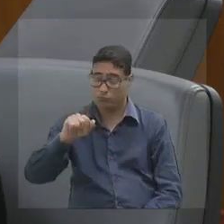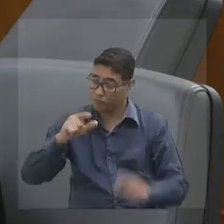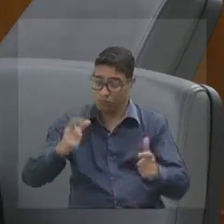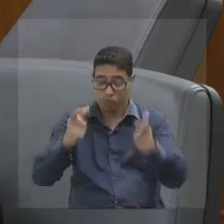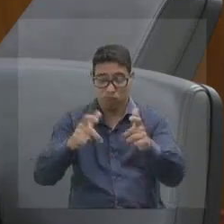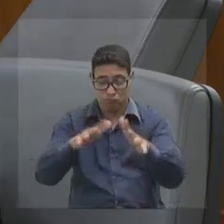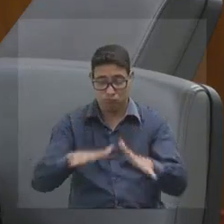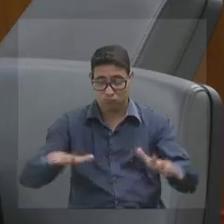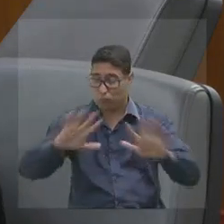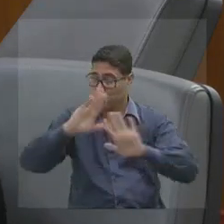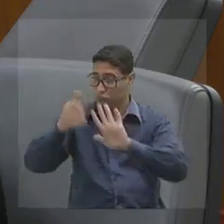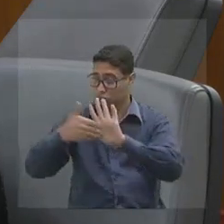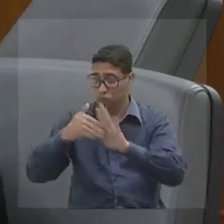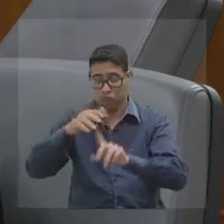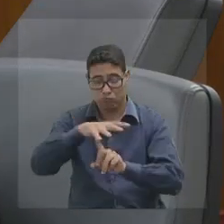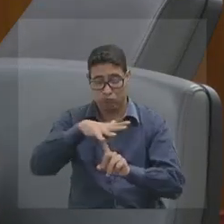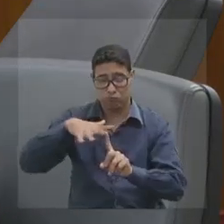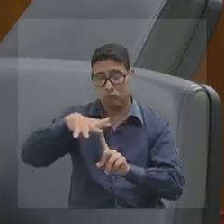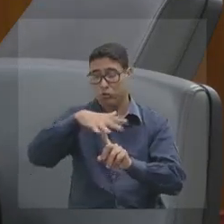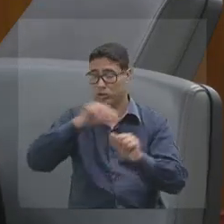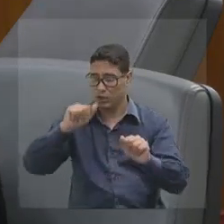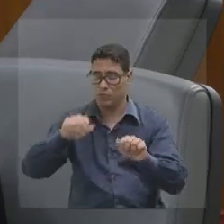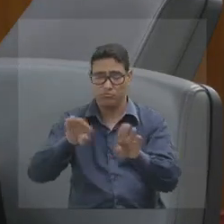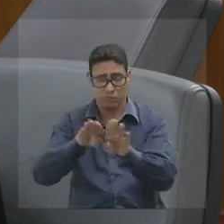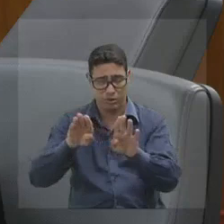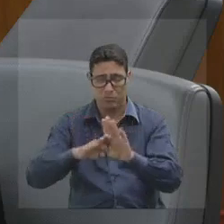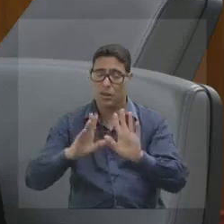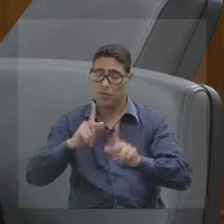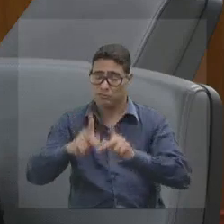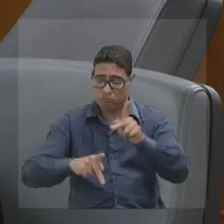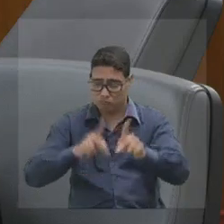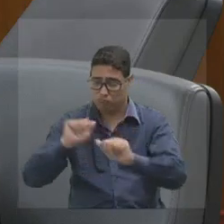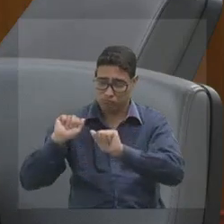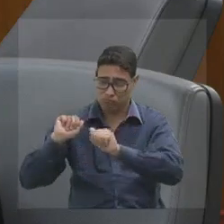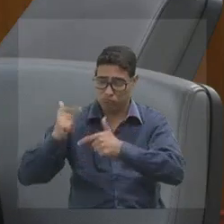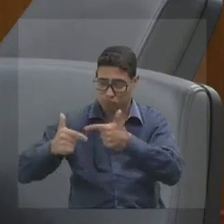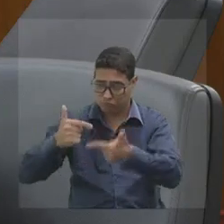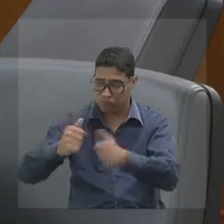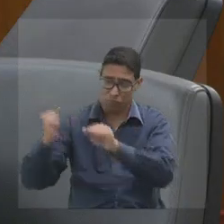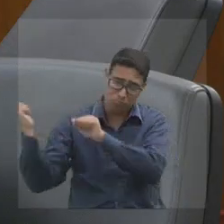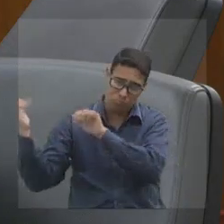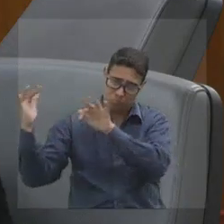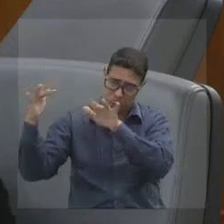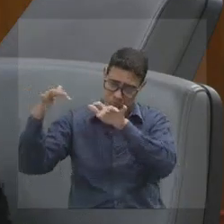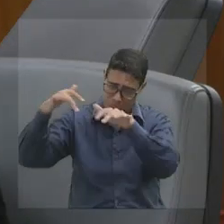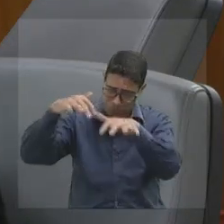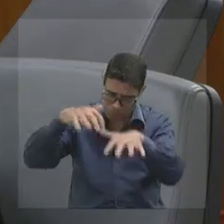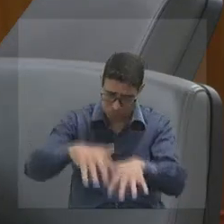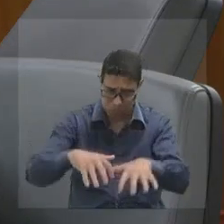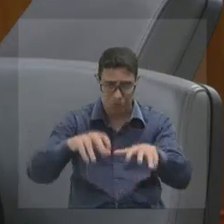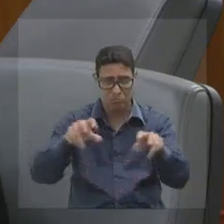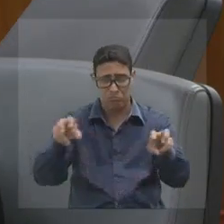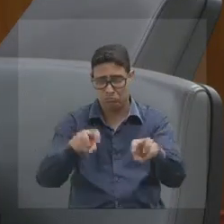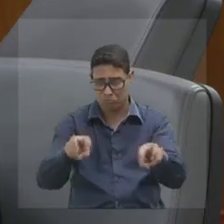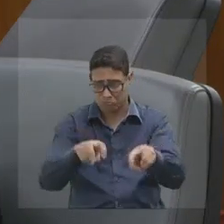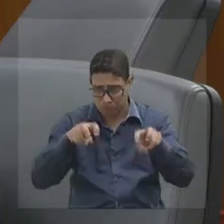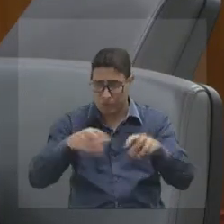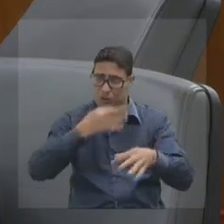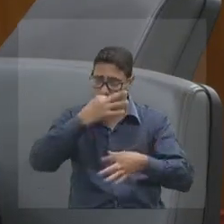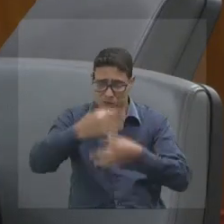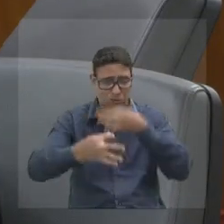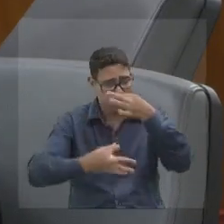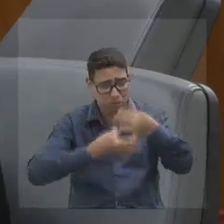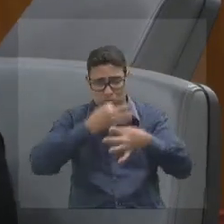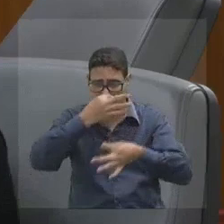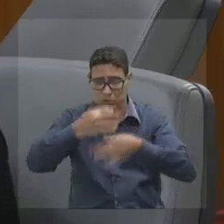incluindo as comunidades tradicionais e impactadas é pelas pelos Empreendimentos com potencial poluidor trazerem as suas